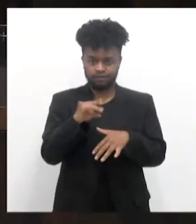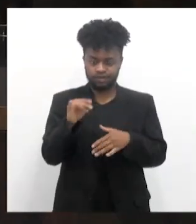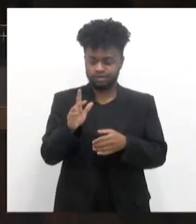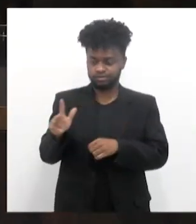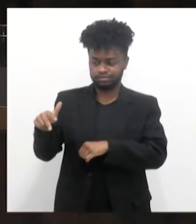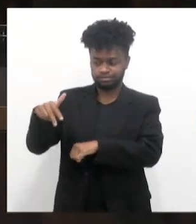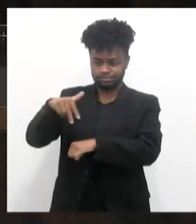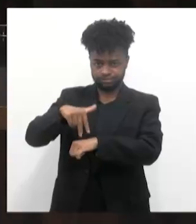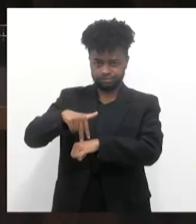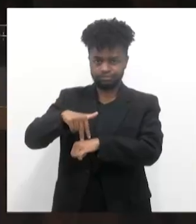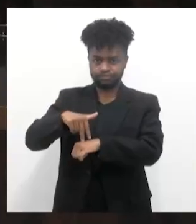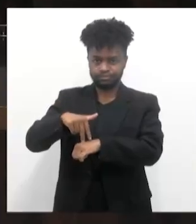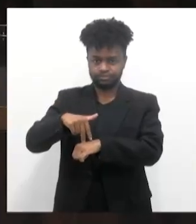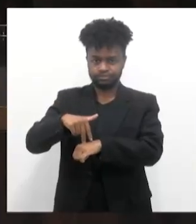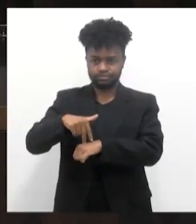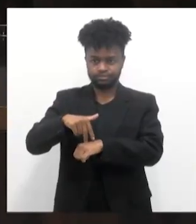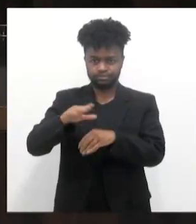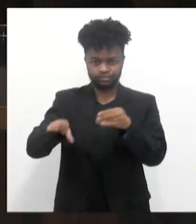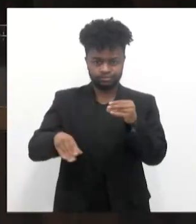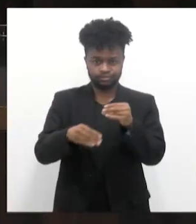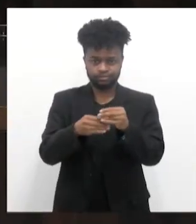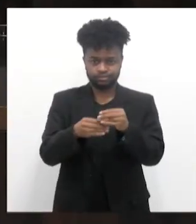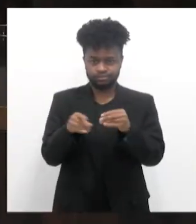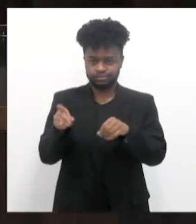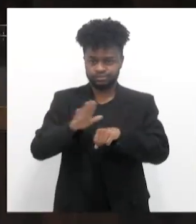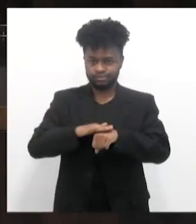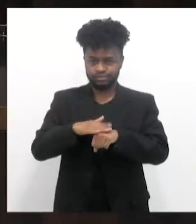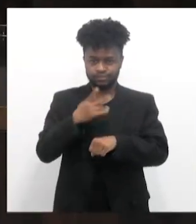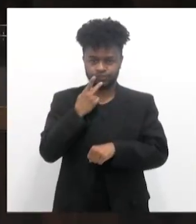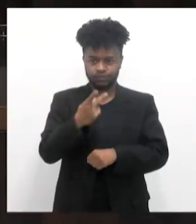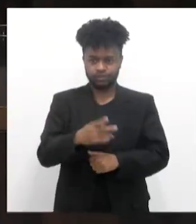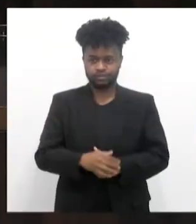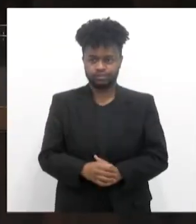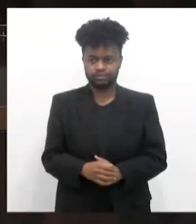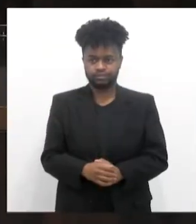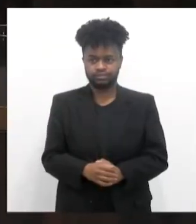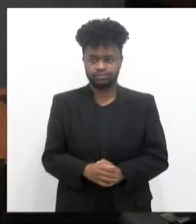ao púlpito para complementar a sua fala.